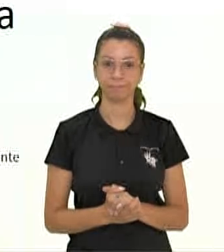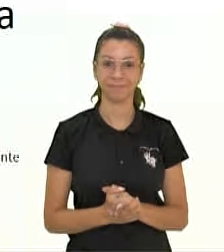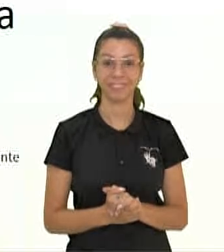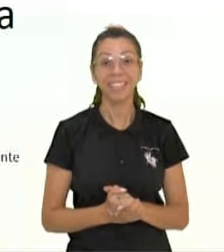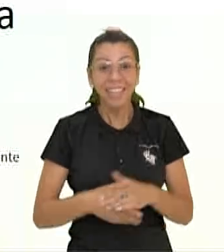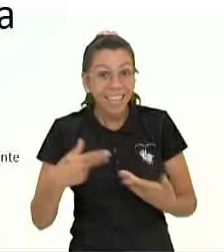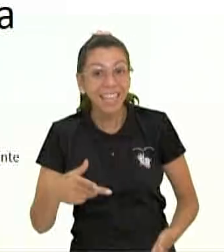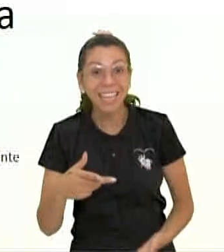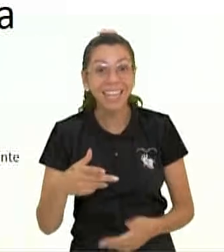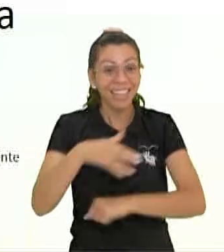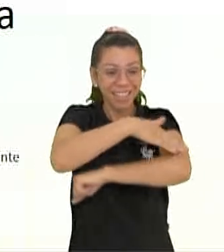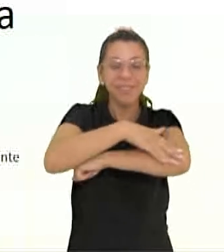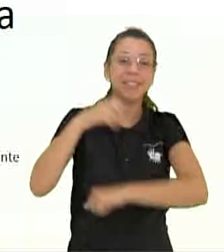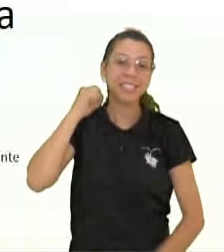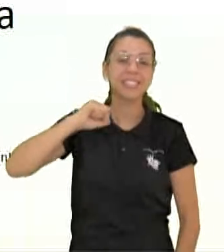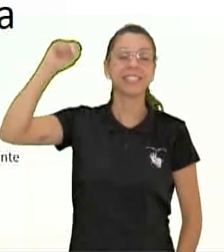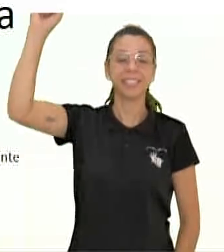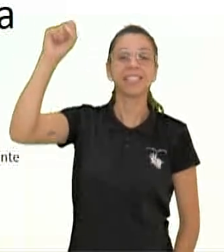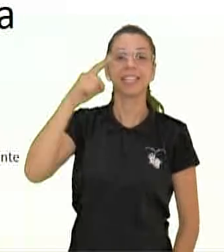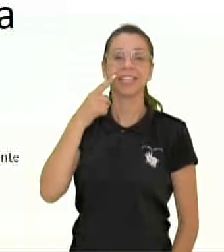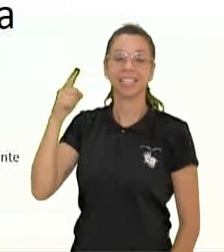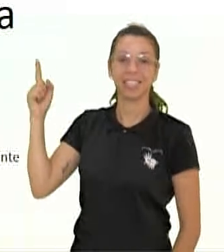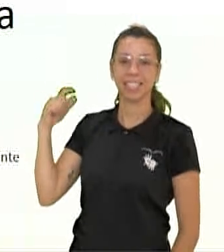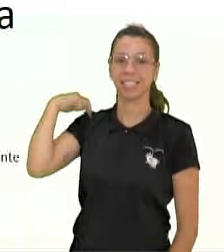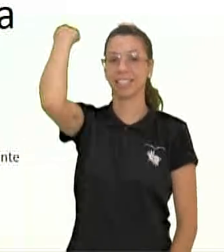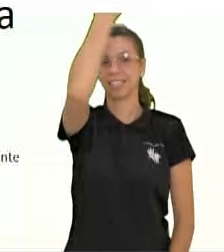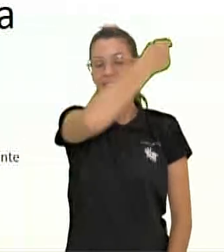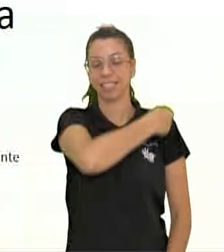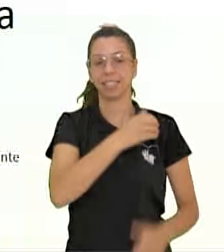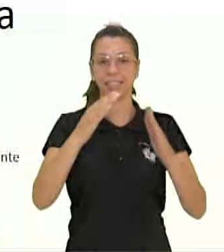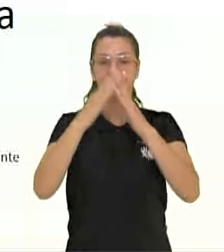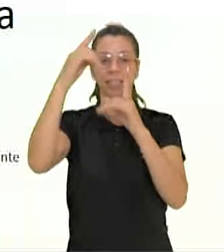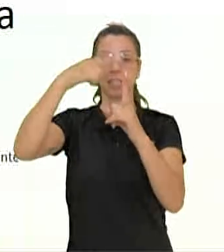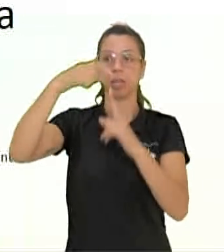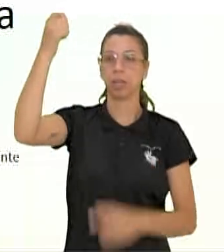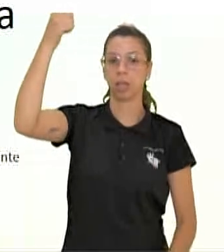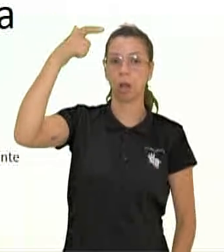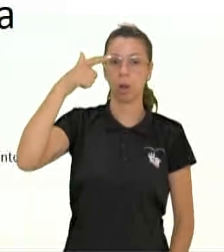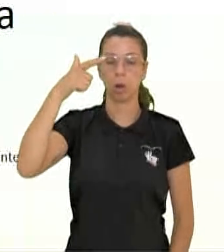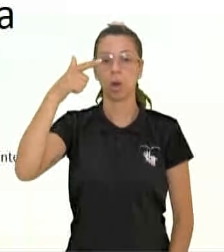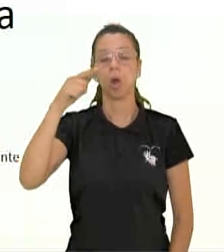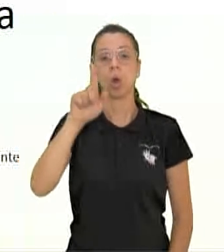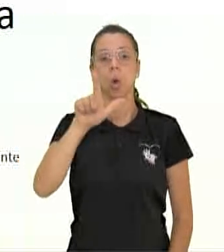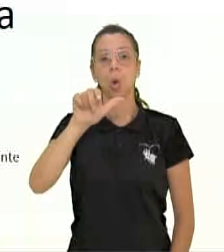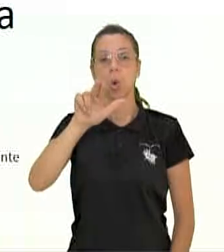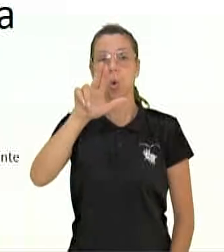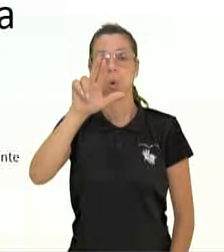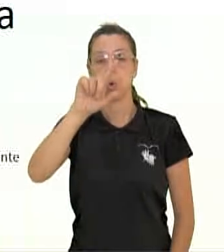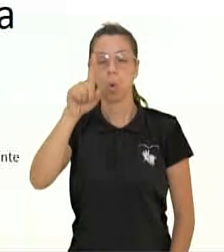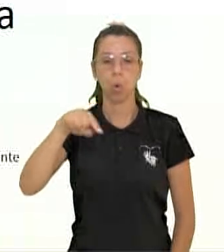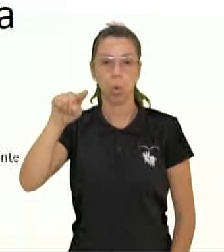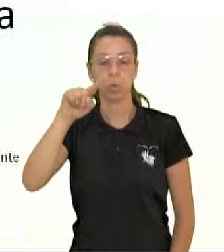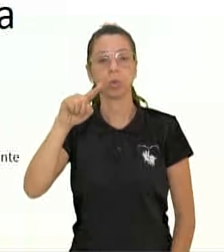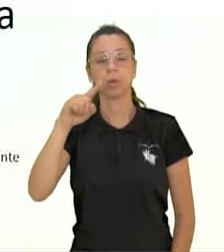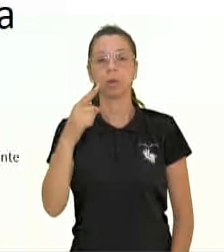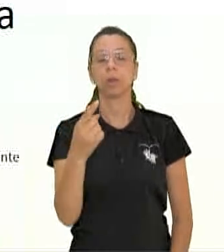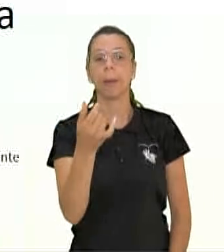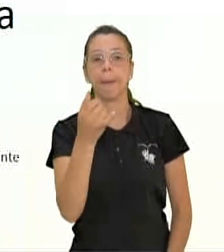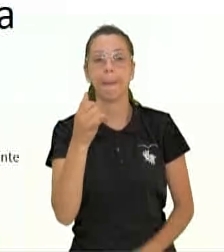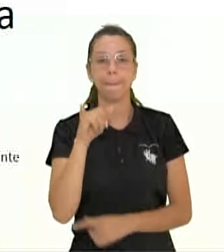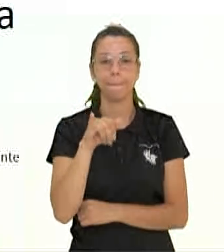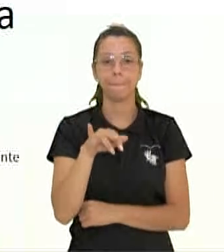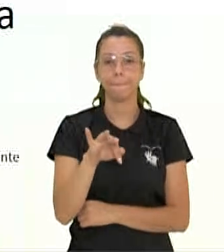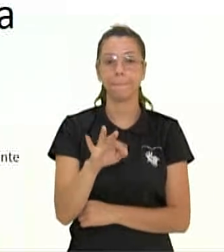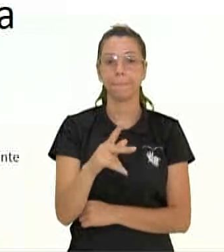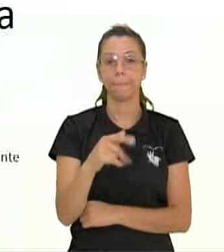É a Praça Tiradentes e Catedral de Nossa Senhora da Luz dos Pinhais. A imagem é da Praça Tiradentes, de Curitiba. Esse